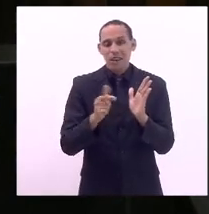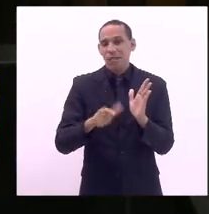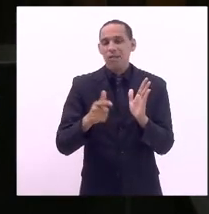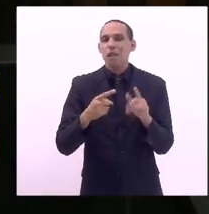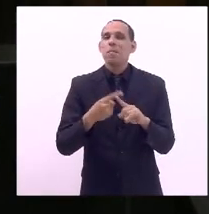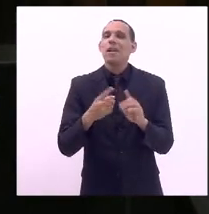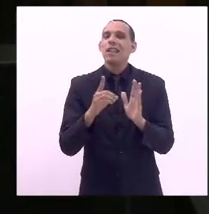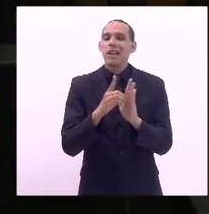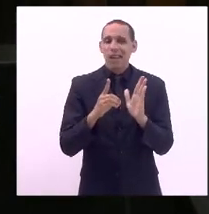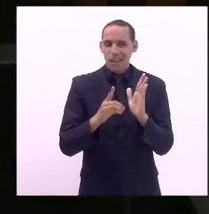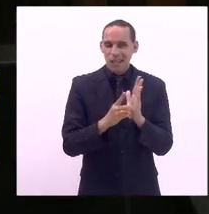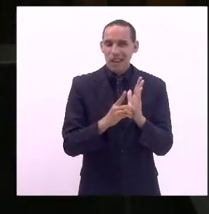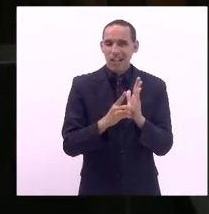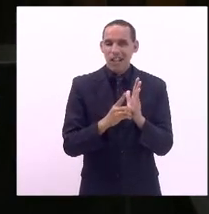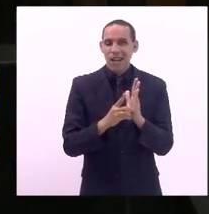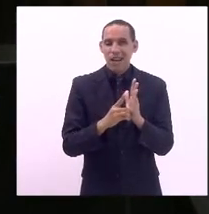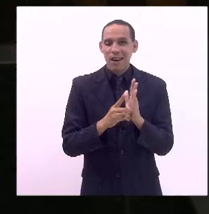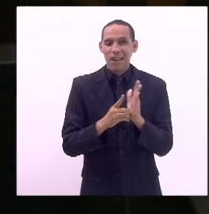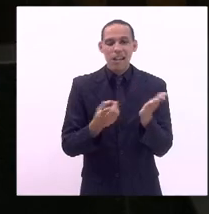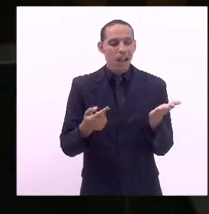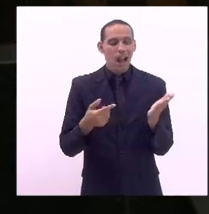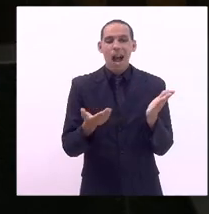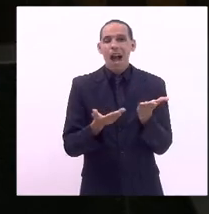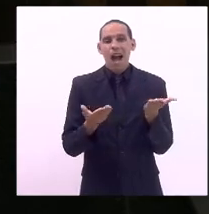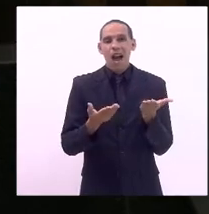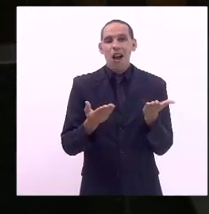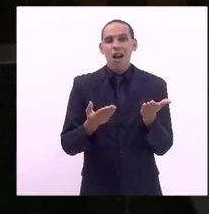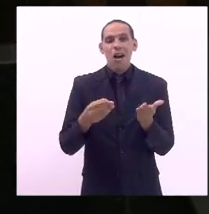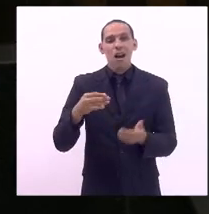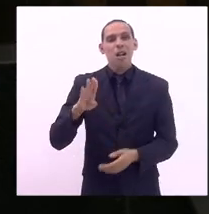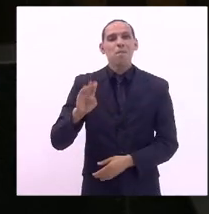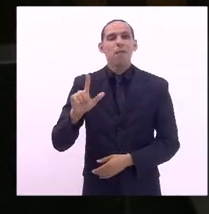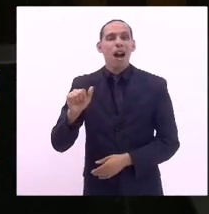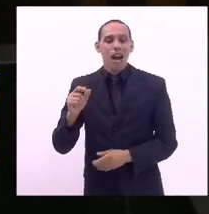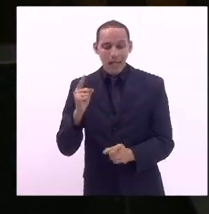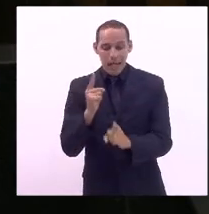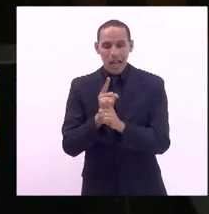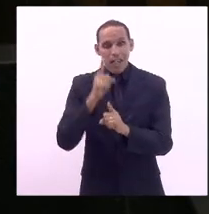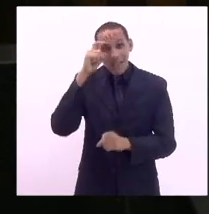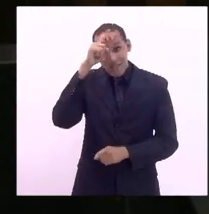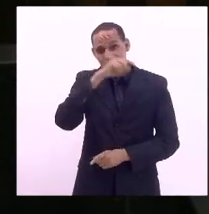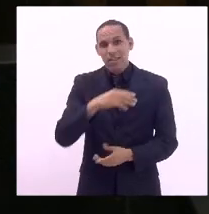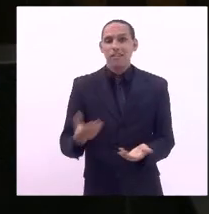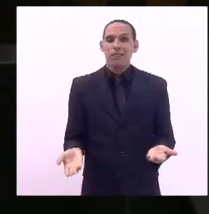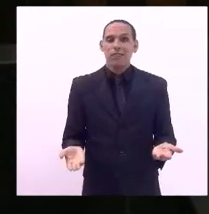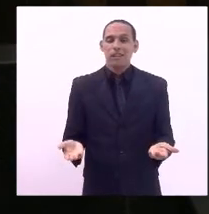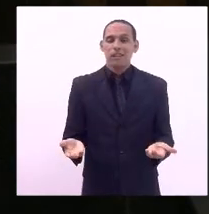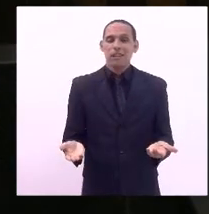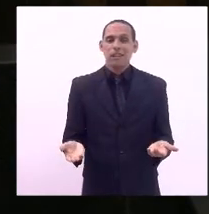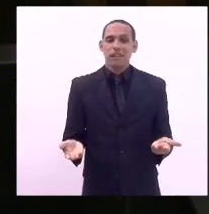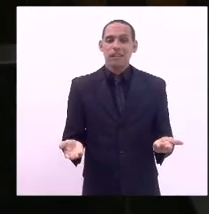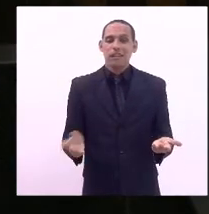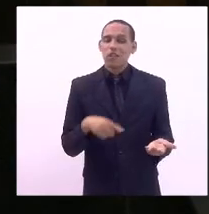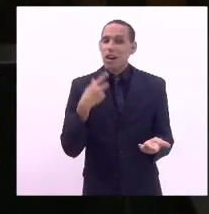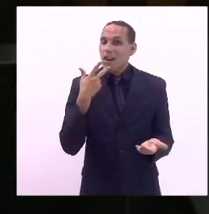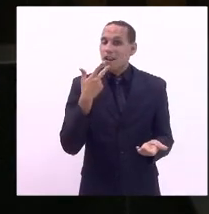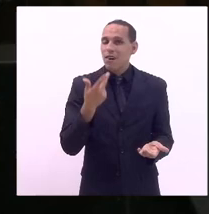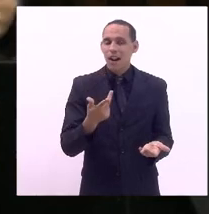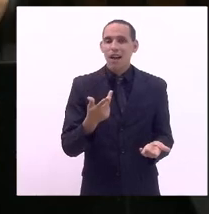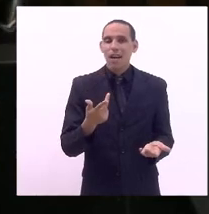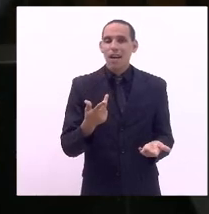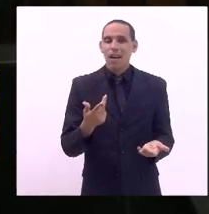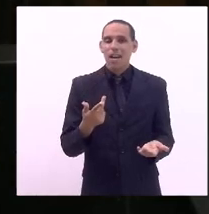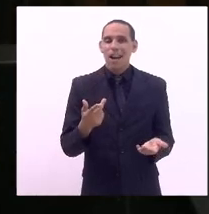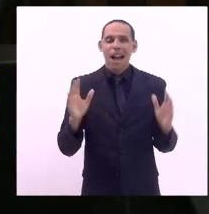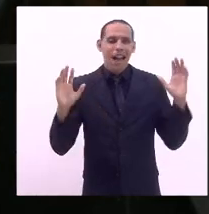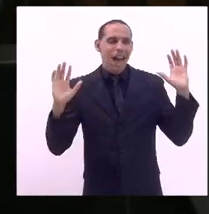editou decretos dificultando a identificação das munições. Então, o que nós estamos falando, quando não há motivos para